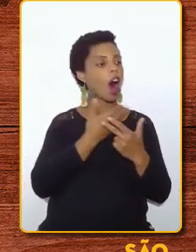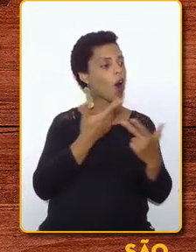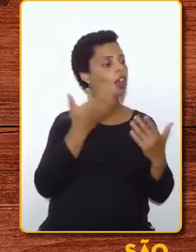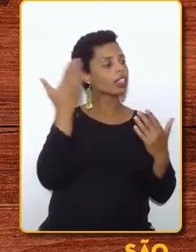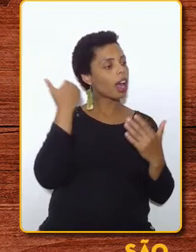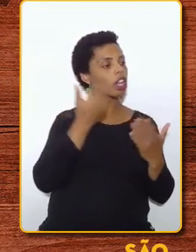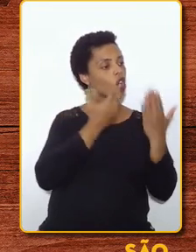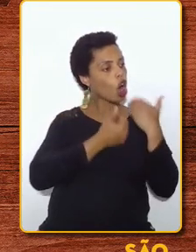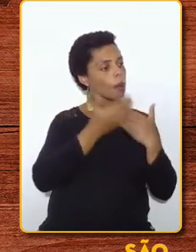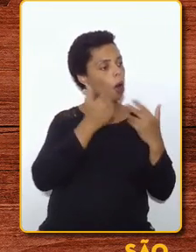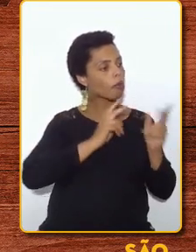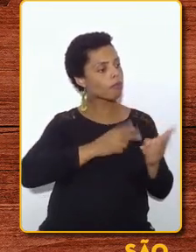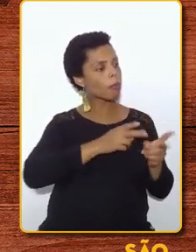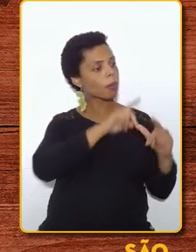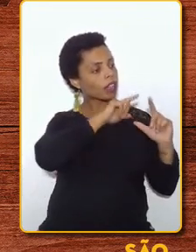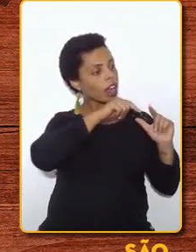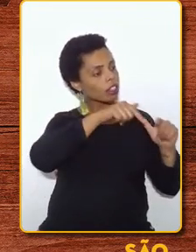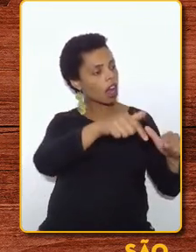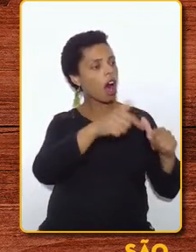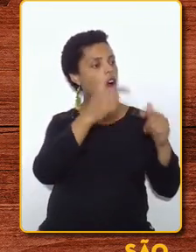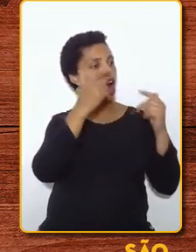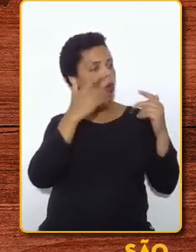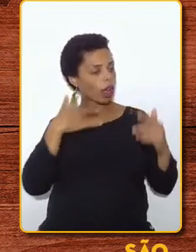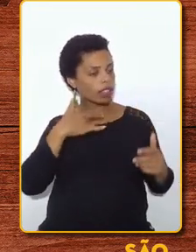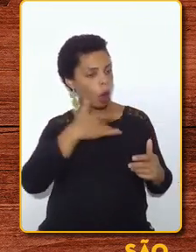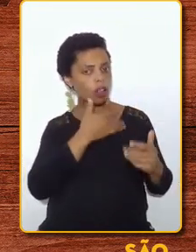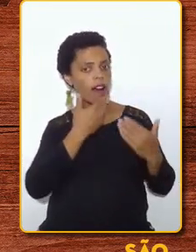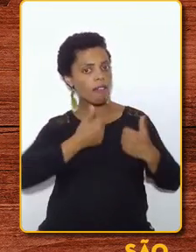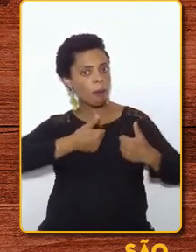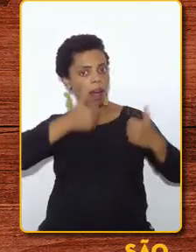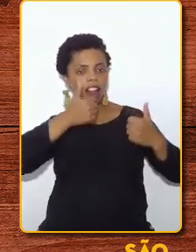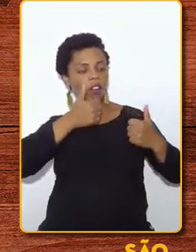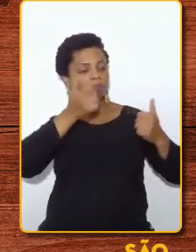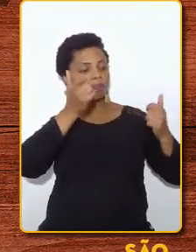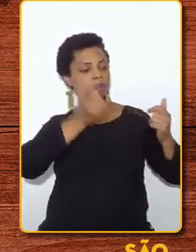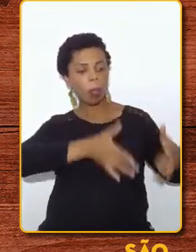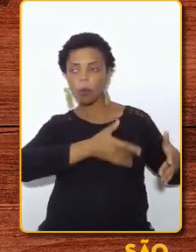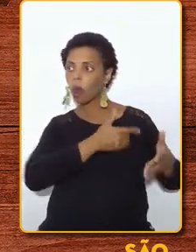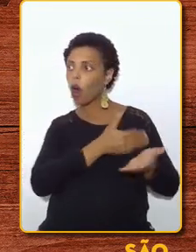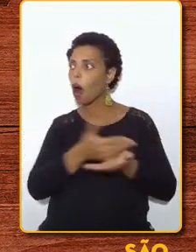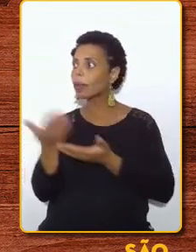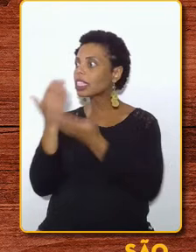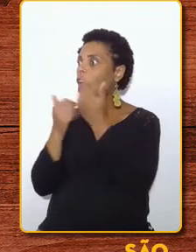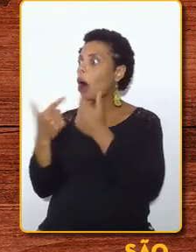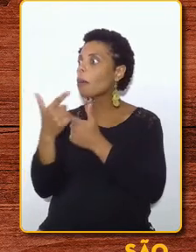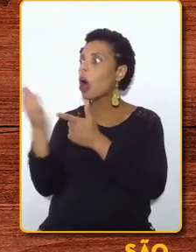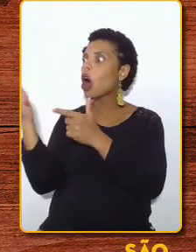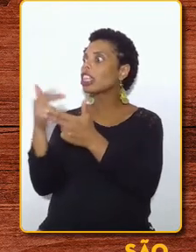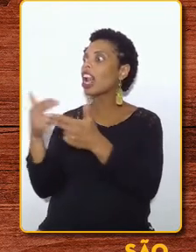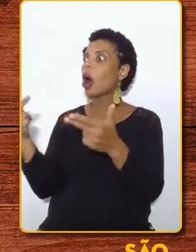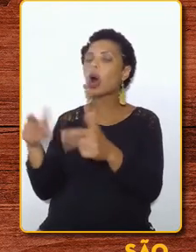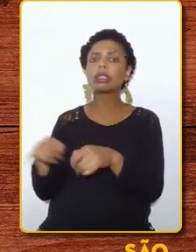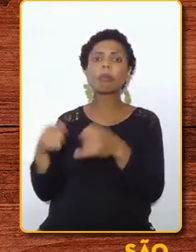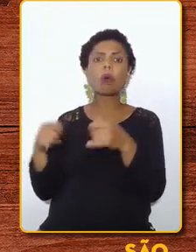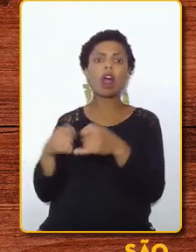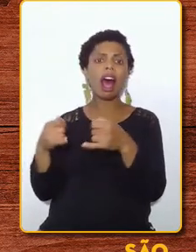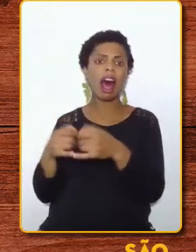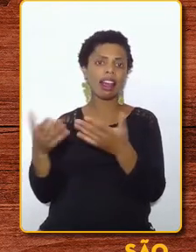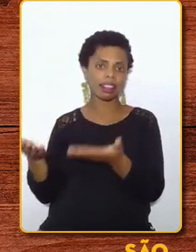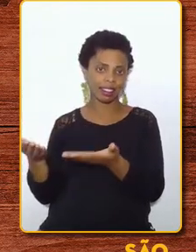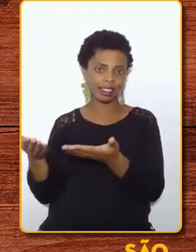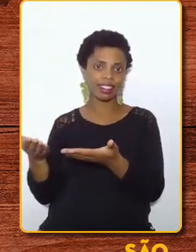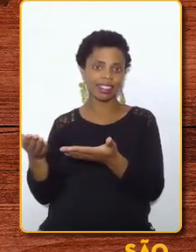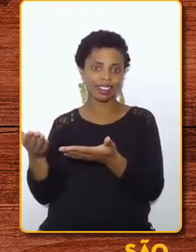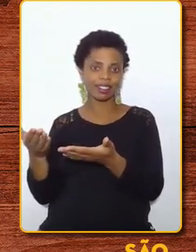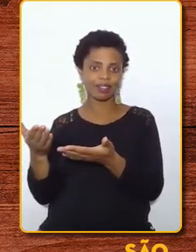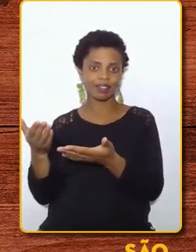que tradicionalmente comem, ou que é mais saudável, diga-se de passagem, e passe a comer esse monte de porcariito, independente se você